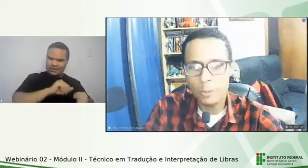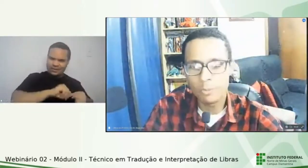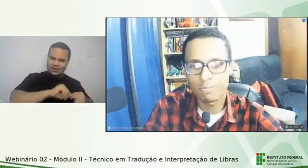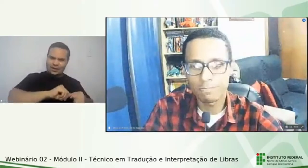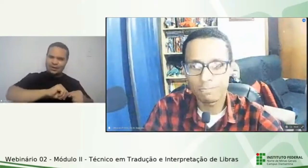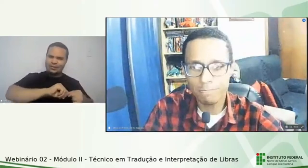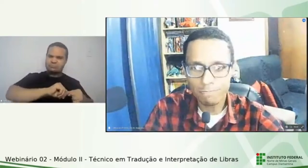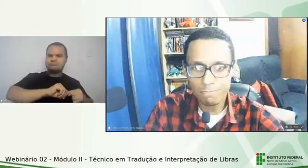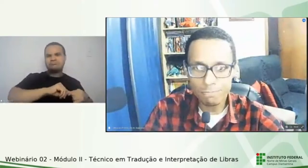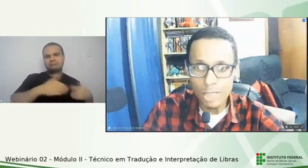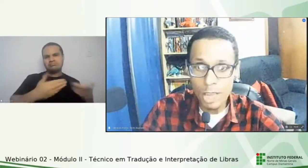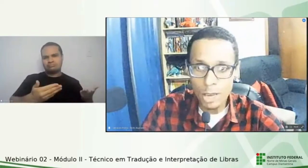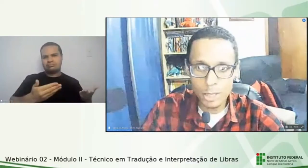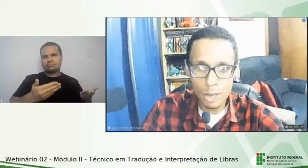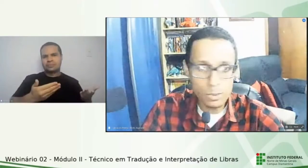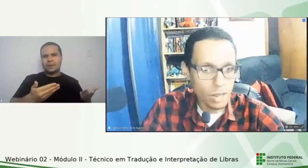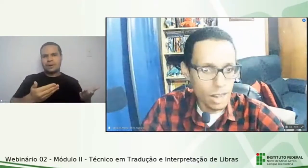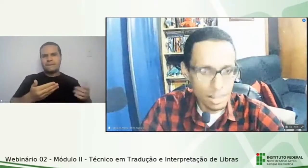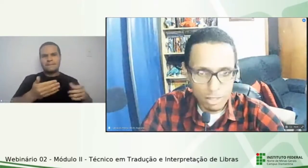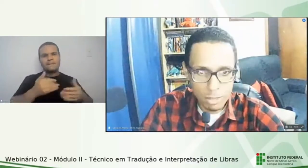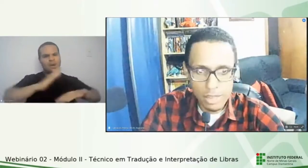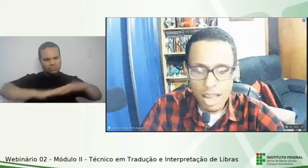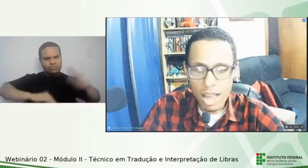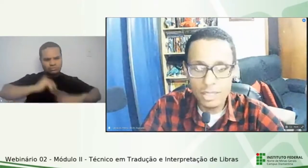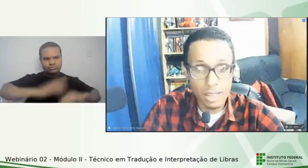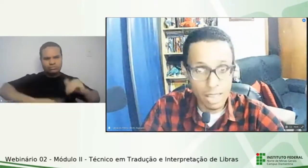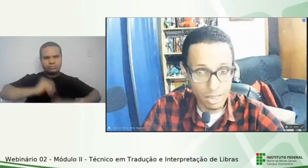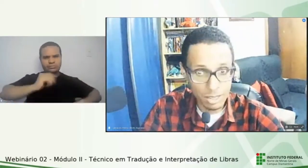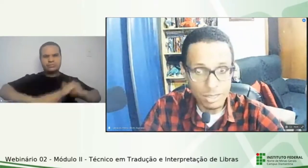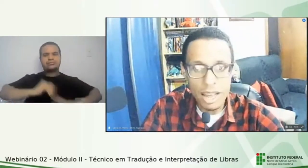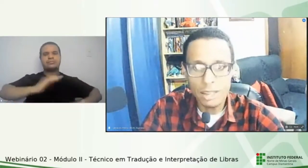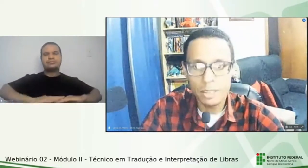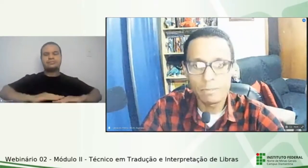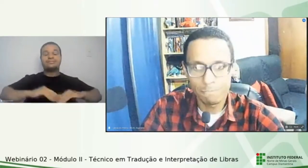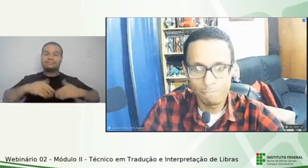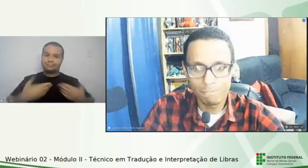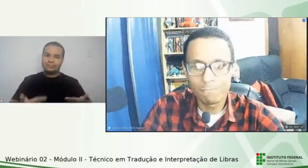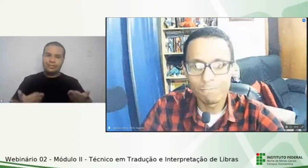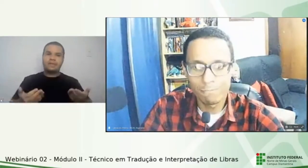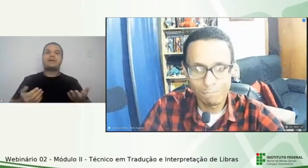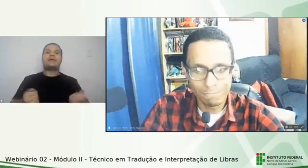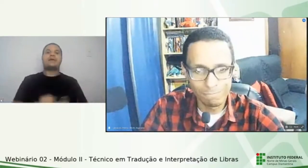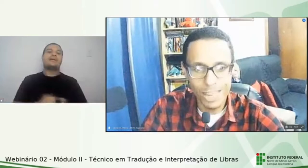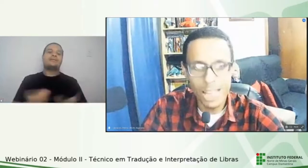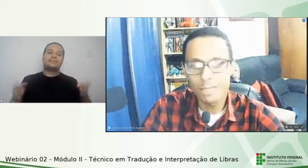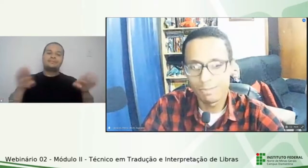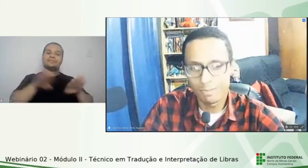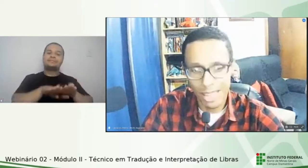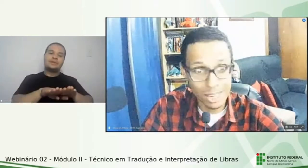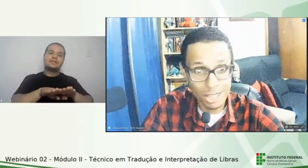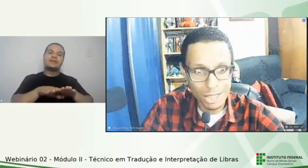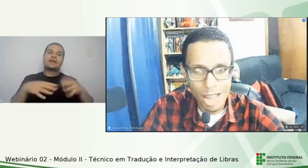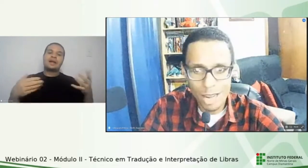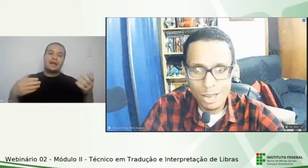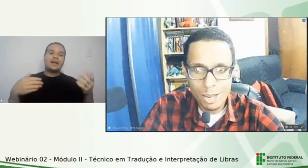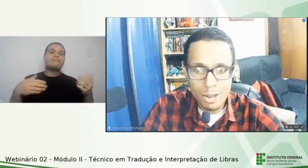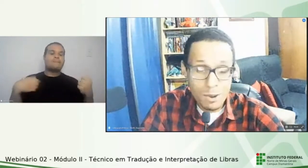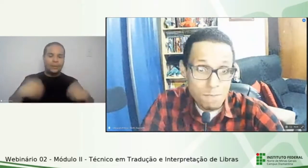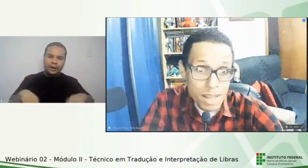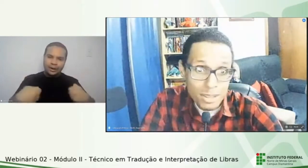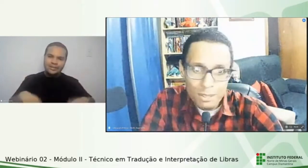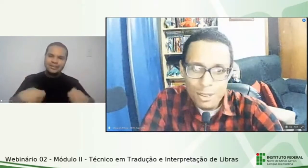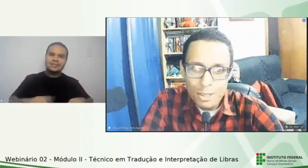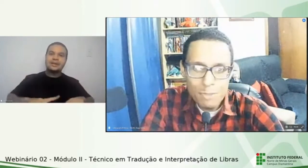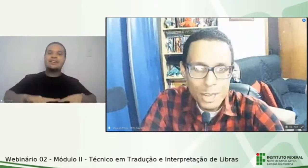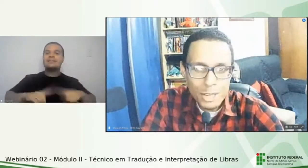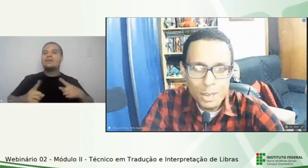profissional? Então, a acessibilidade, ela é necessária. Né? É necessária.